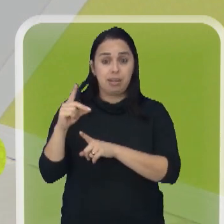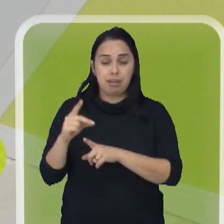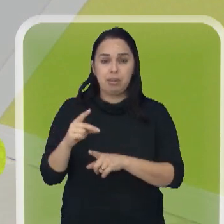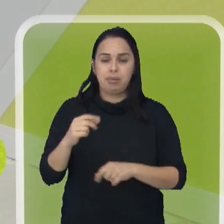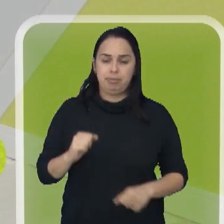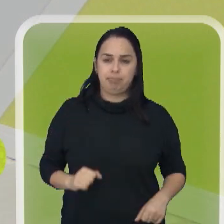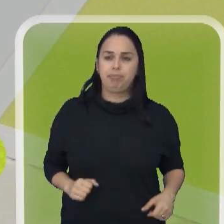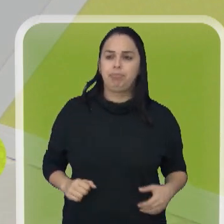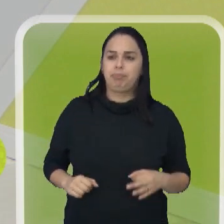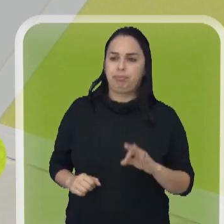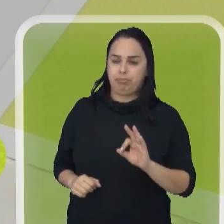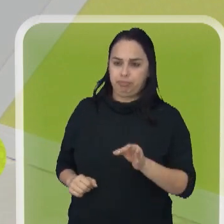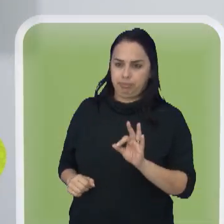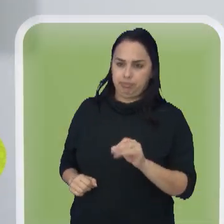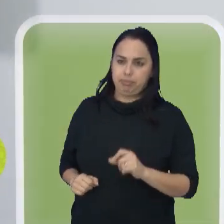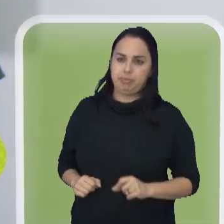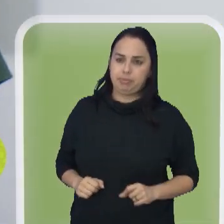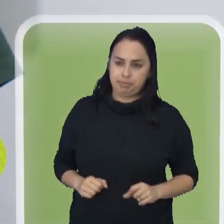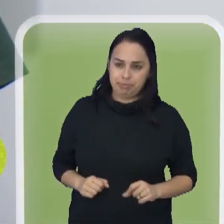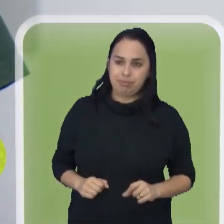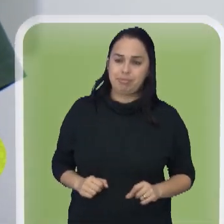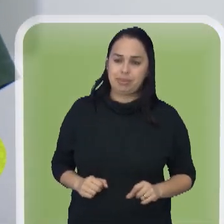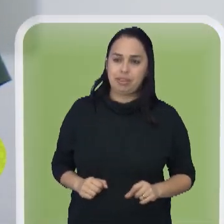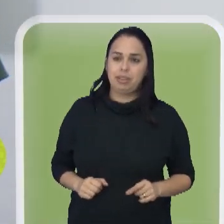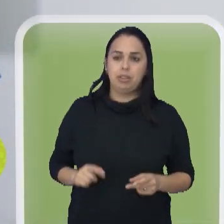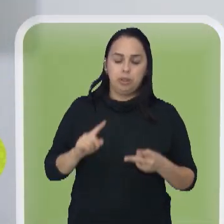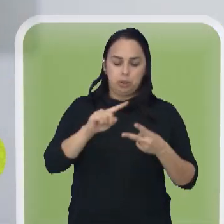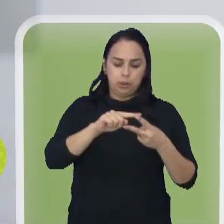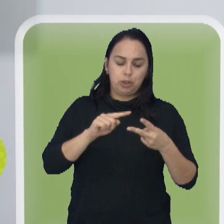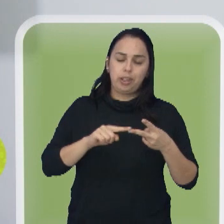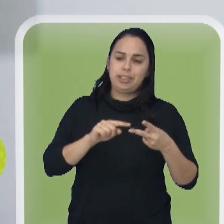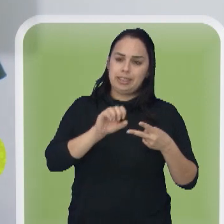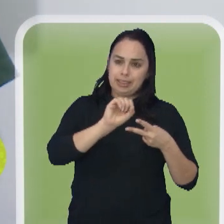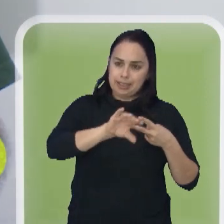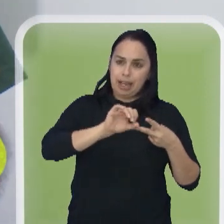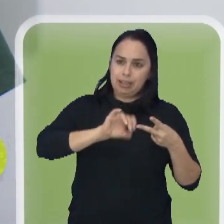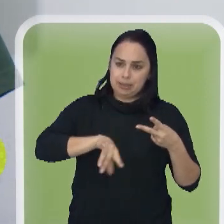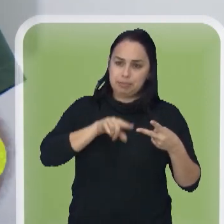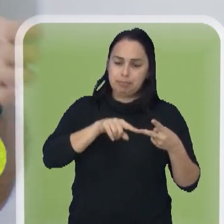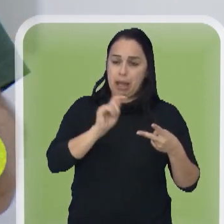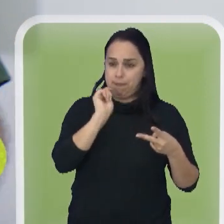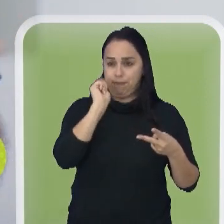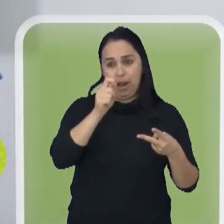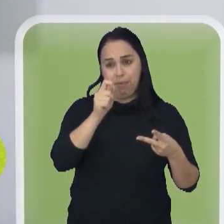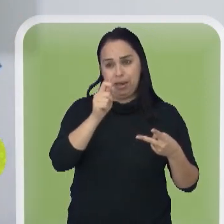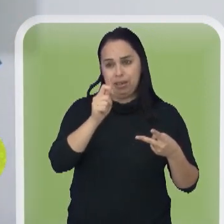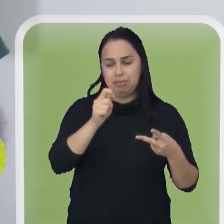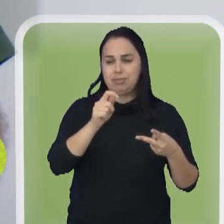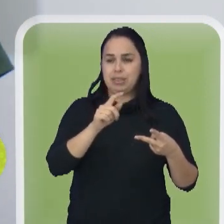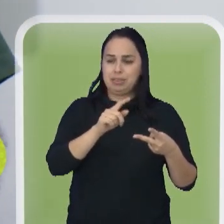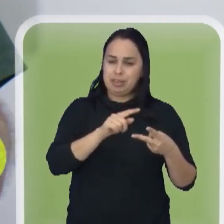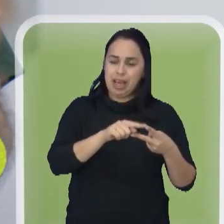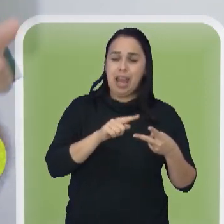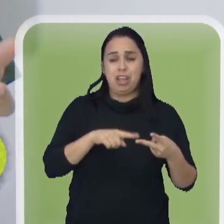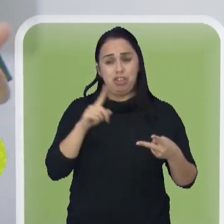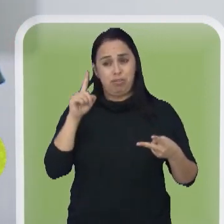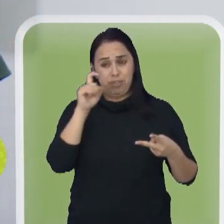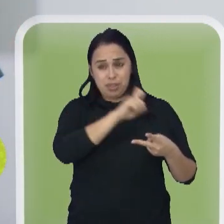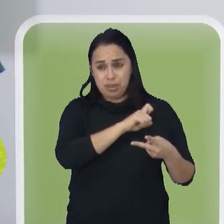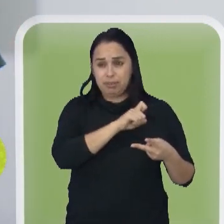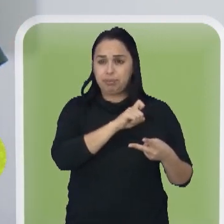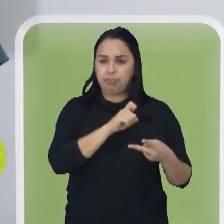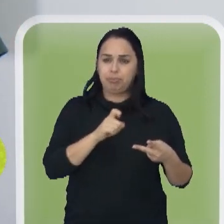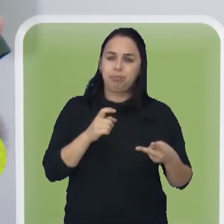né? Os desfalques do São José tem essa complicação, né? Porque é um cada lado e tem que, às vezes,